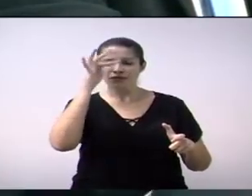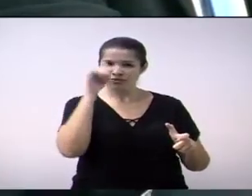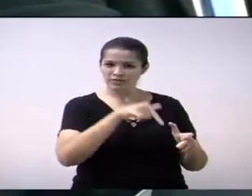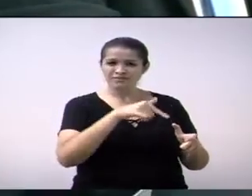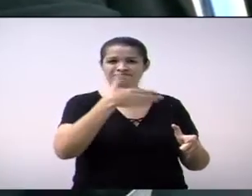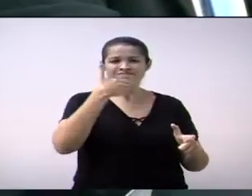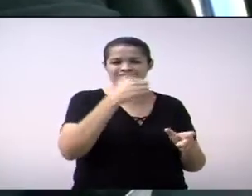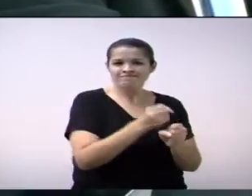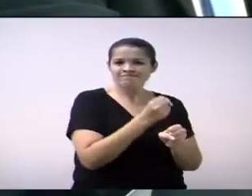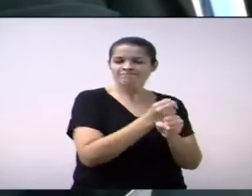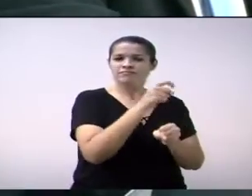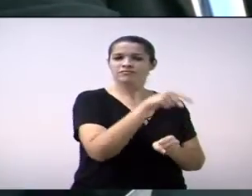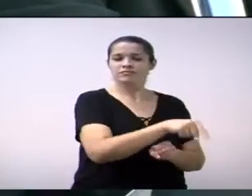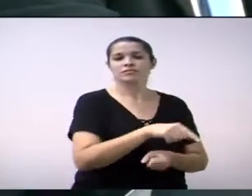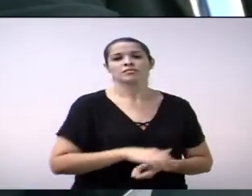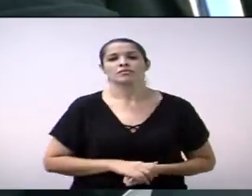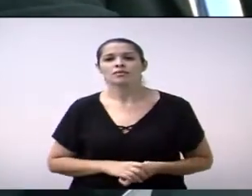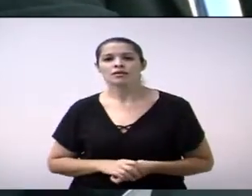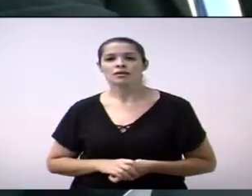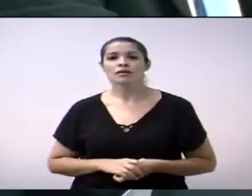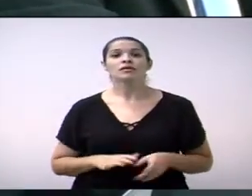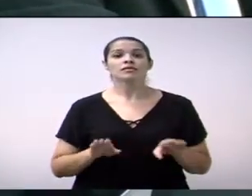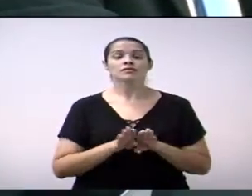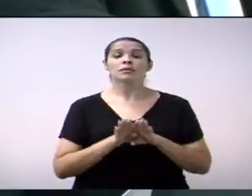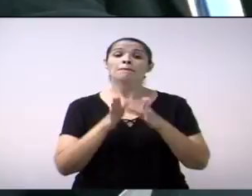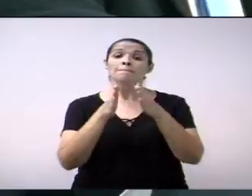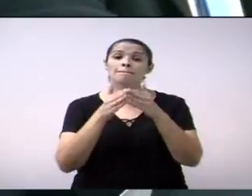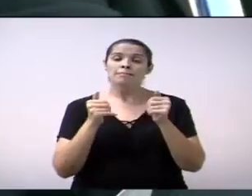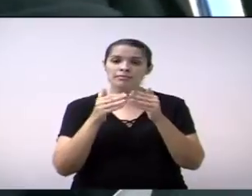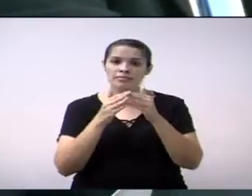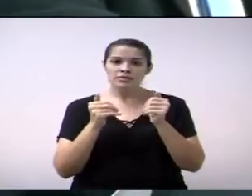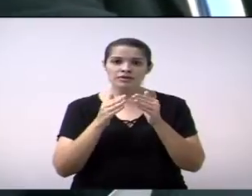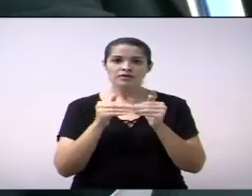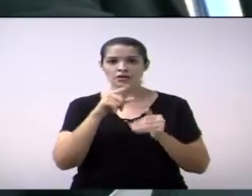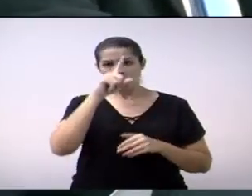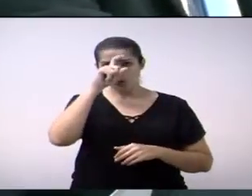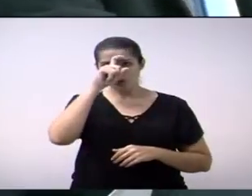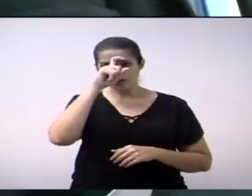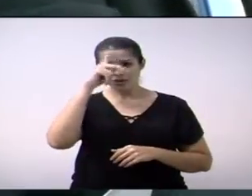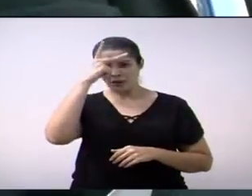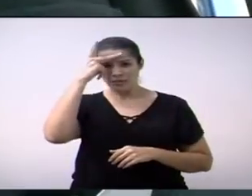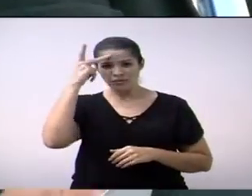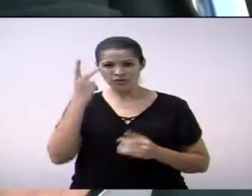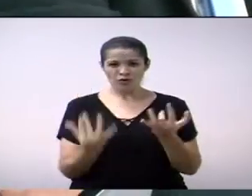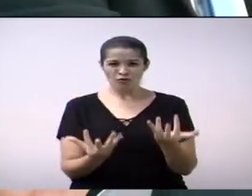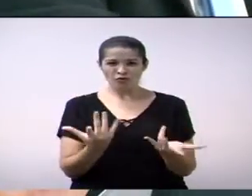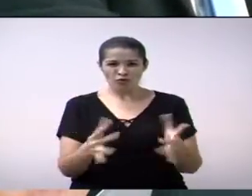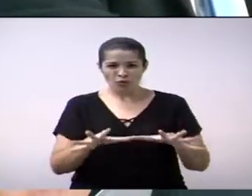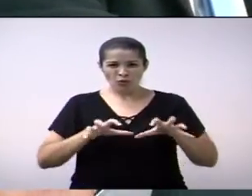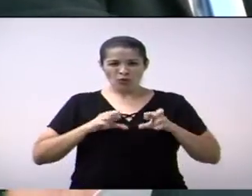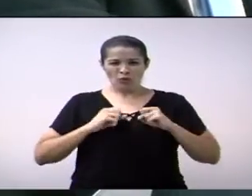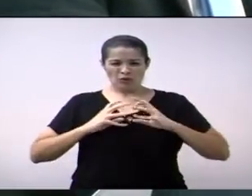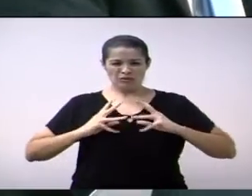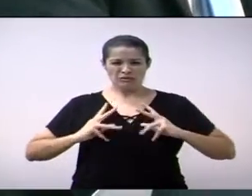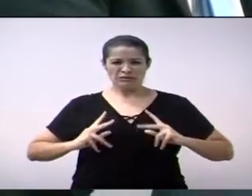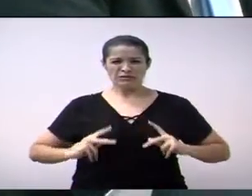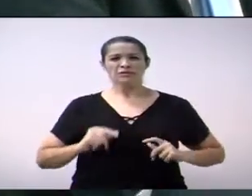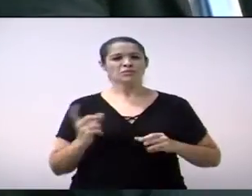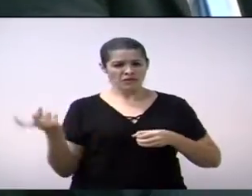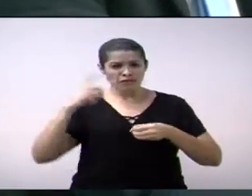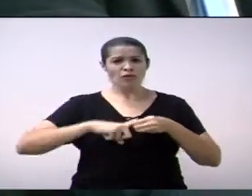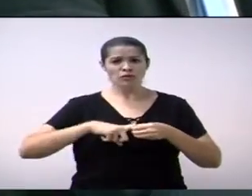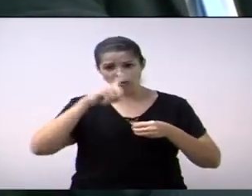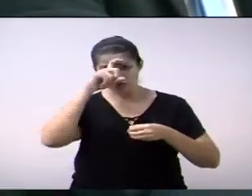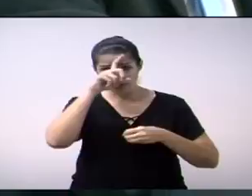ao Executivo a reativação do Hospital de Queimados no município de Paulínia. Número 156, também do Marquinho Fiorella, propondo